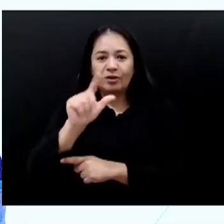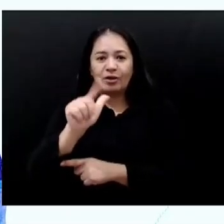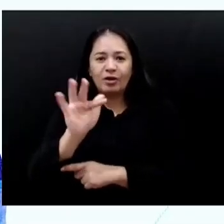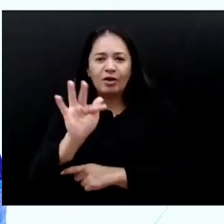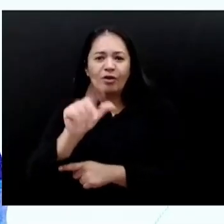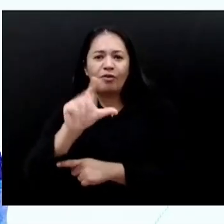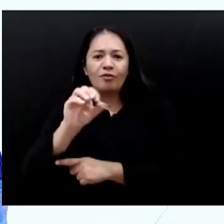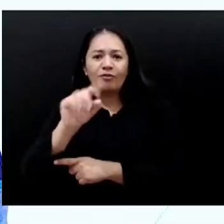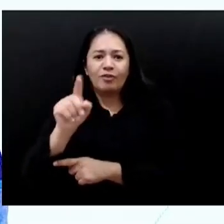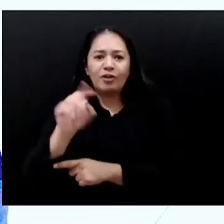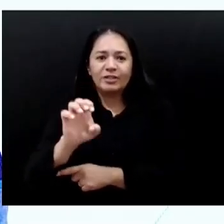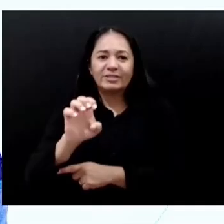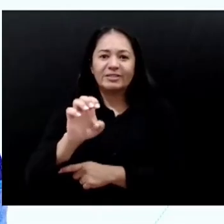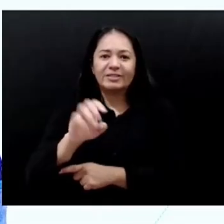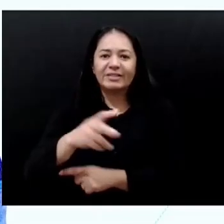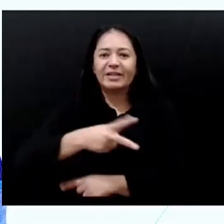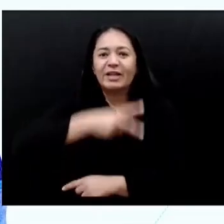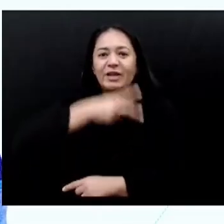bisavô do Francis.